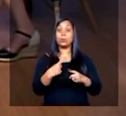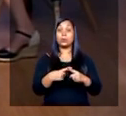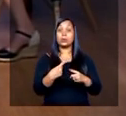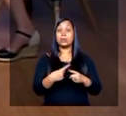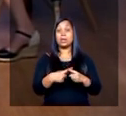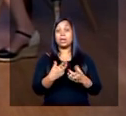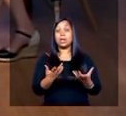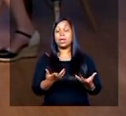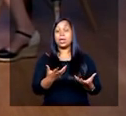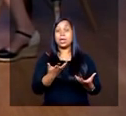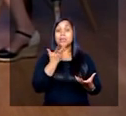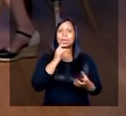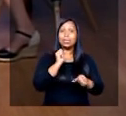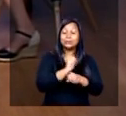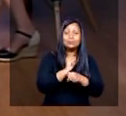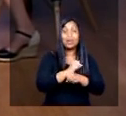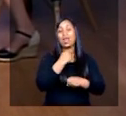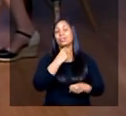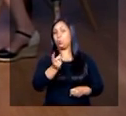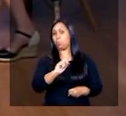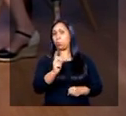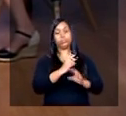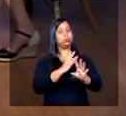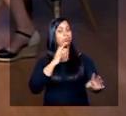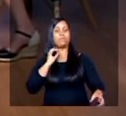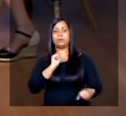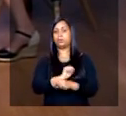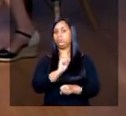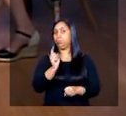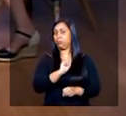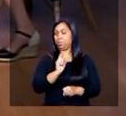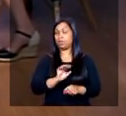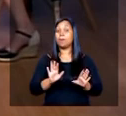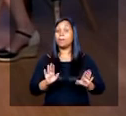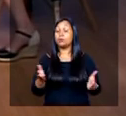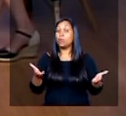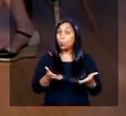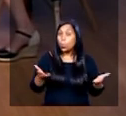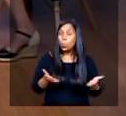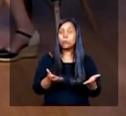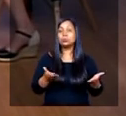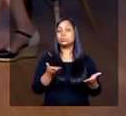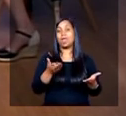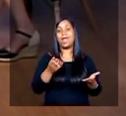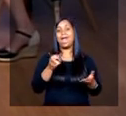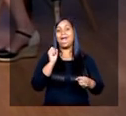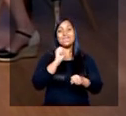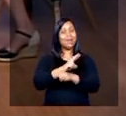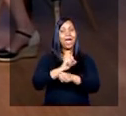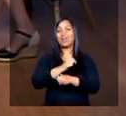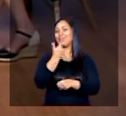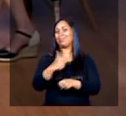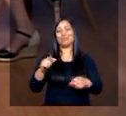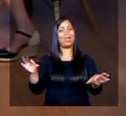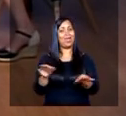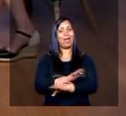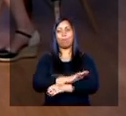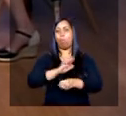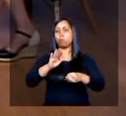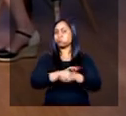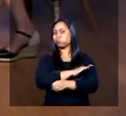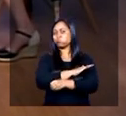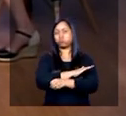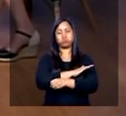não acredita que criança pode esperar. Então, a gente não tem fila de espera. Só que hoje nós não temos mais condição de atendimento de mais ninguém,